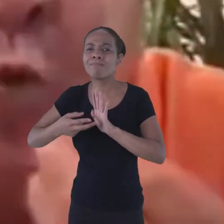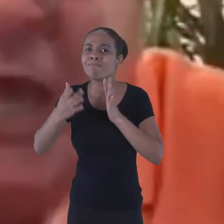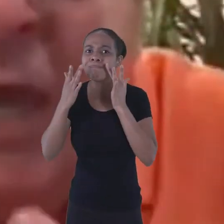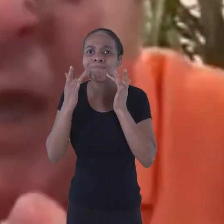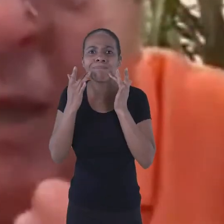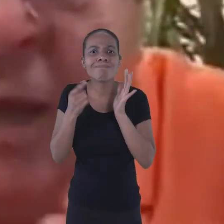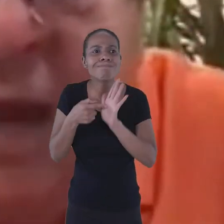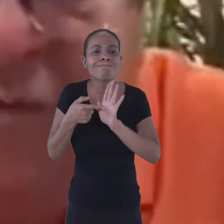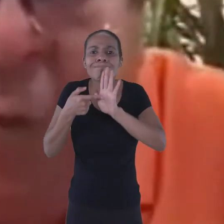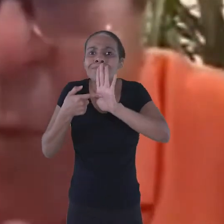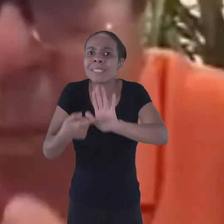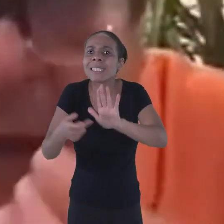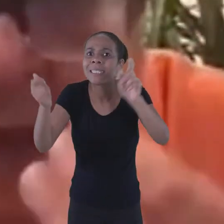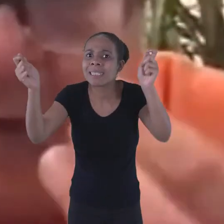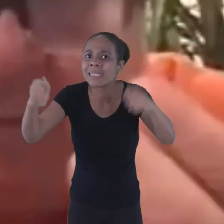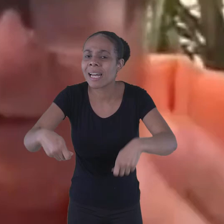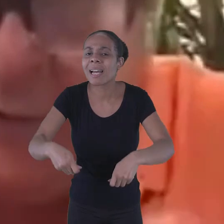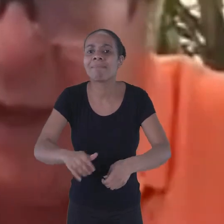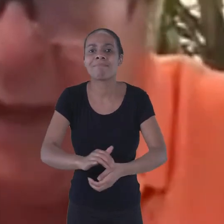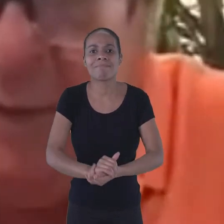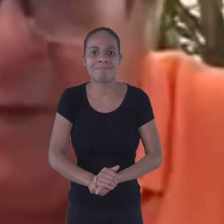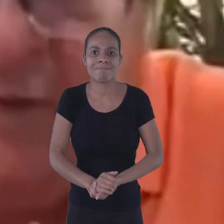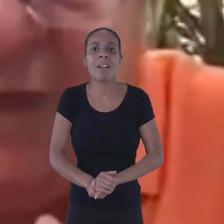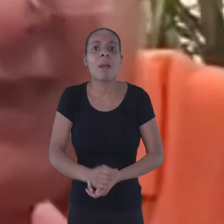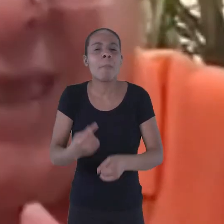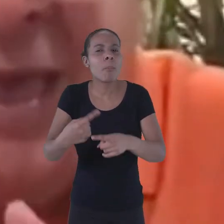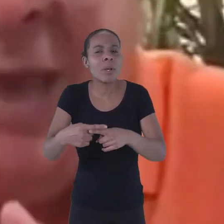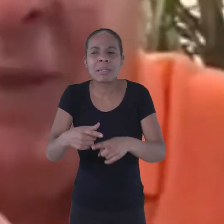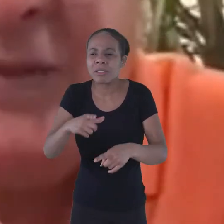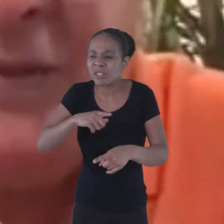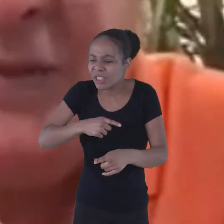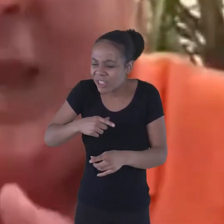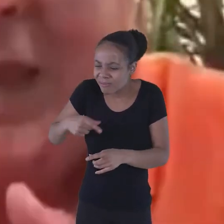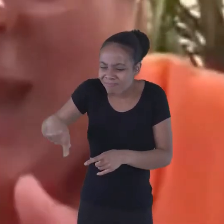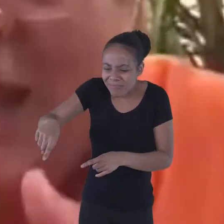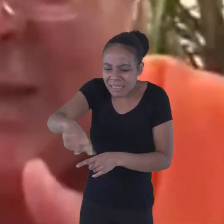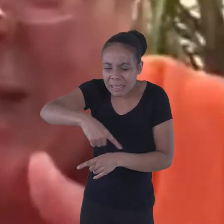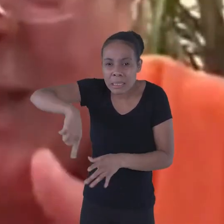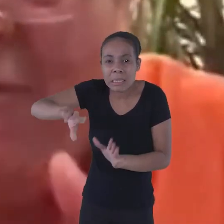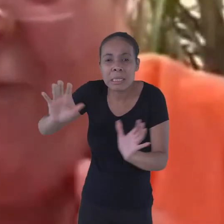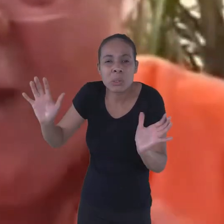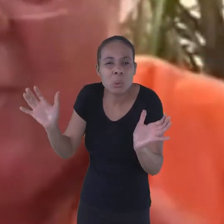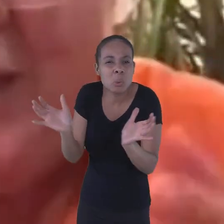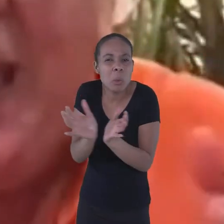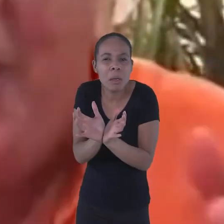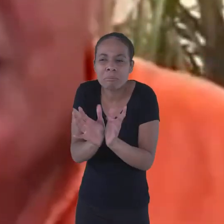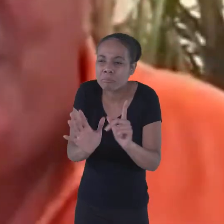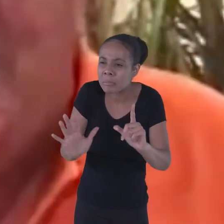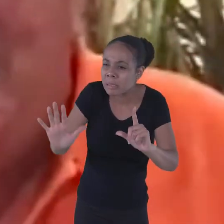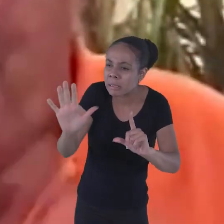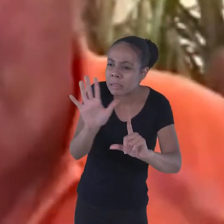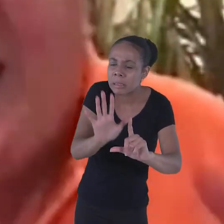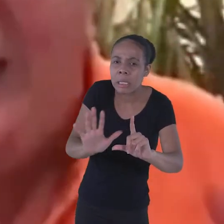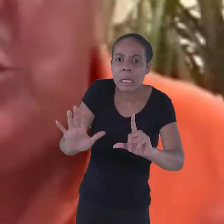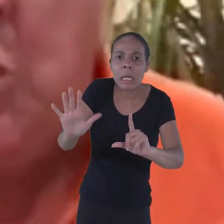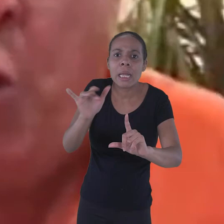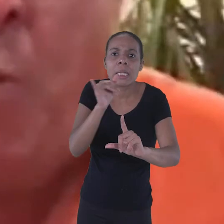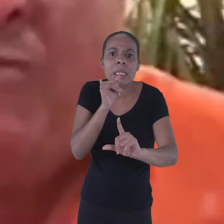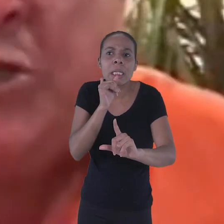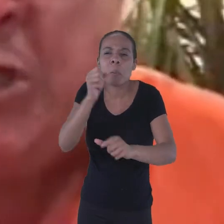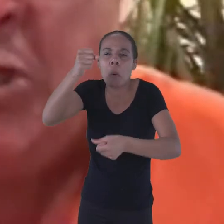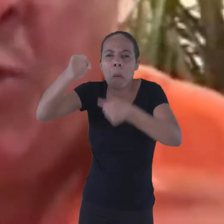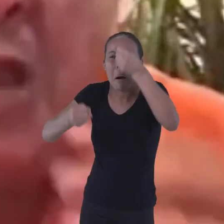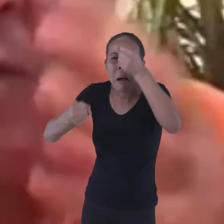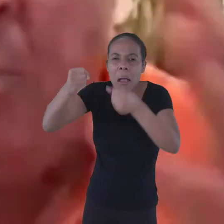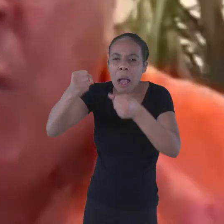uma teoria que ia levar o operário a pensar, e etc. Mas que, aquele cara saindo da fábrica, de repente vê aquela porrada de